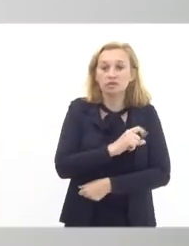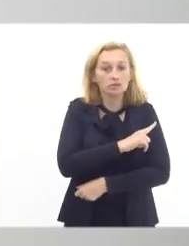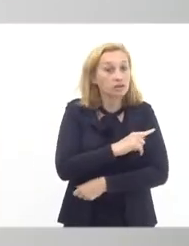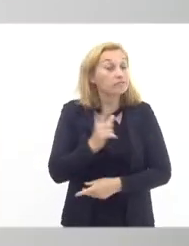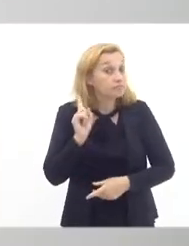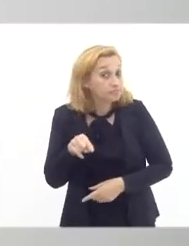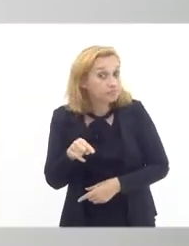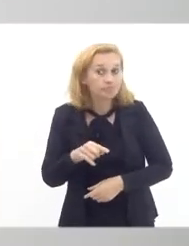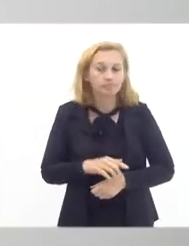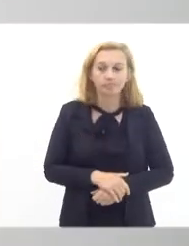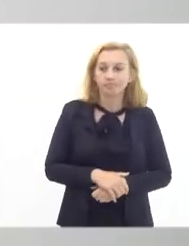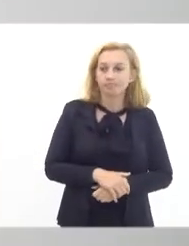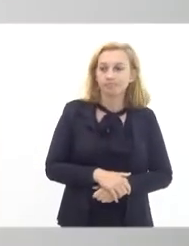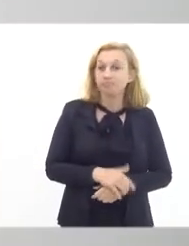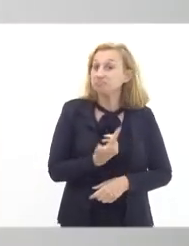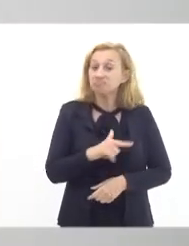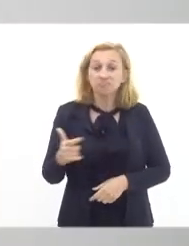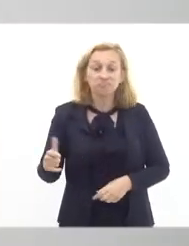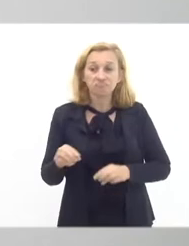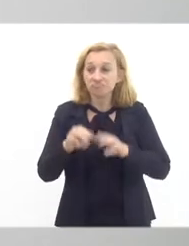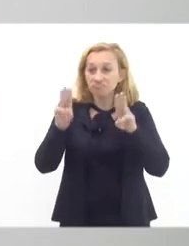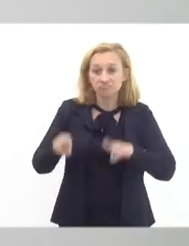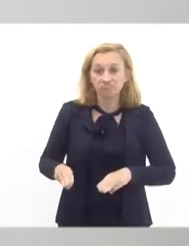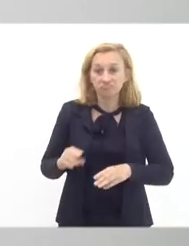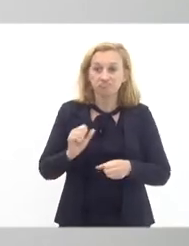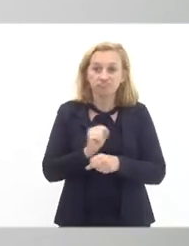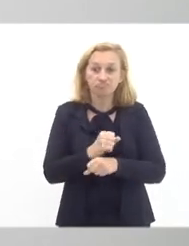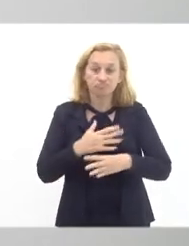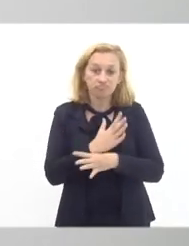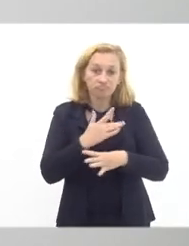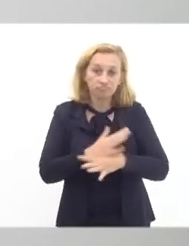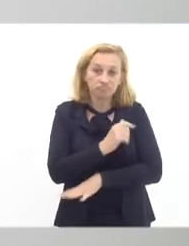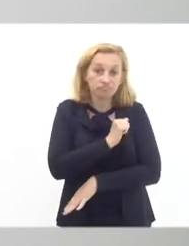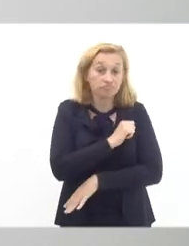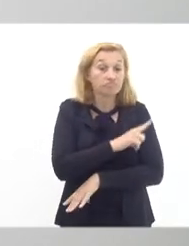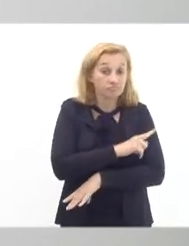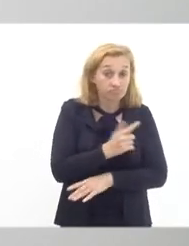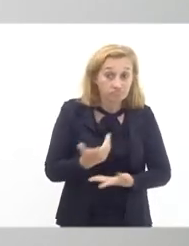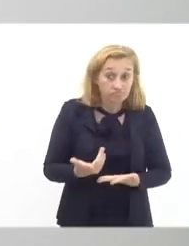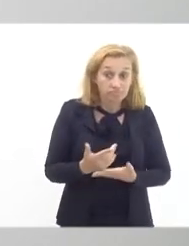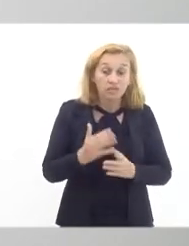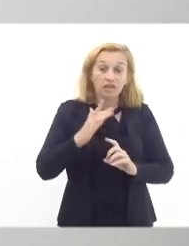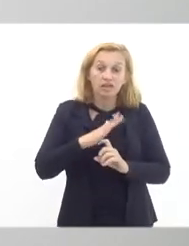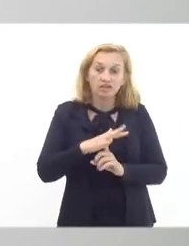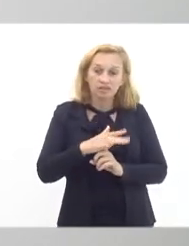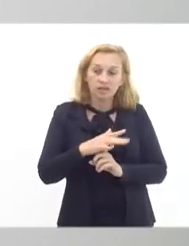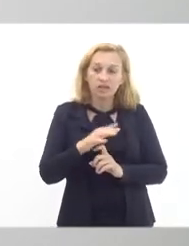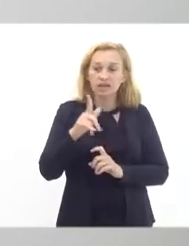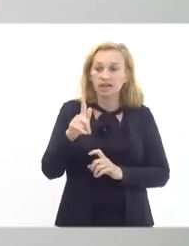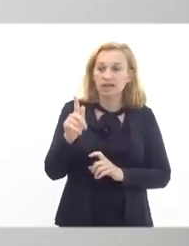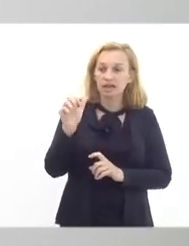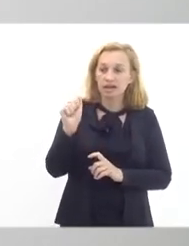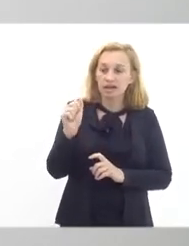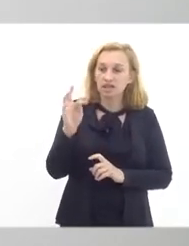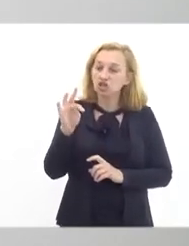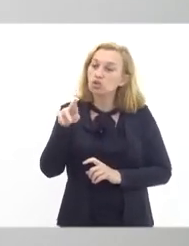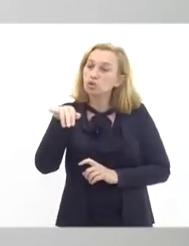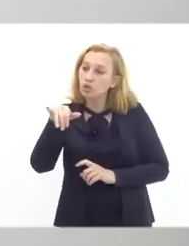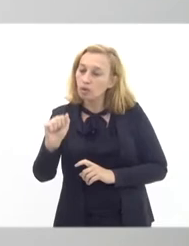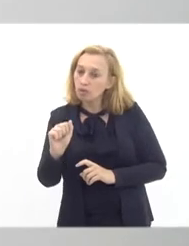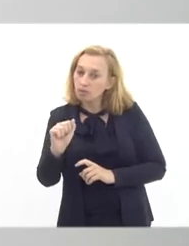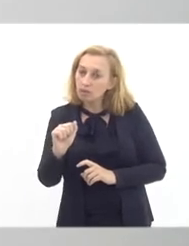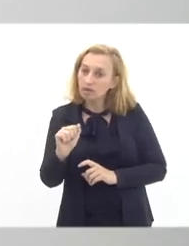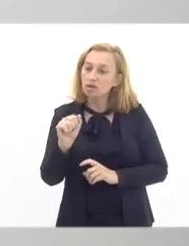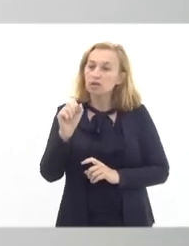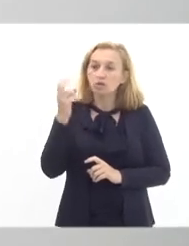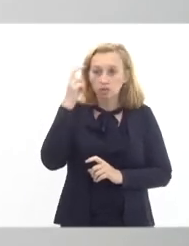né? Que não tem museu na cidade de São Gonçalo. Né? A Feira Gastronômica Cultural, deputado Ronaldo e